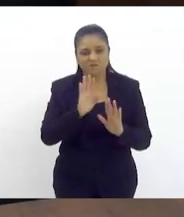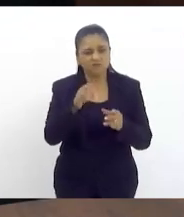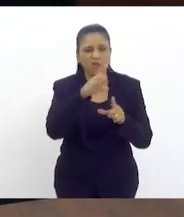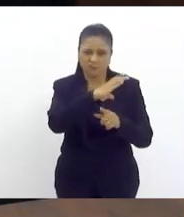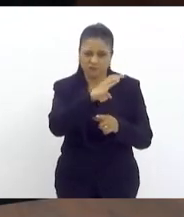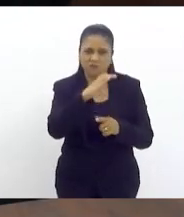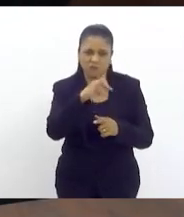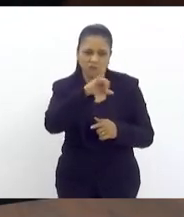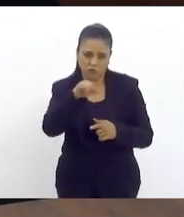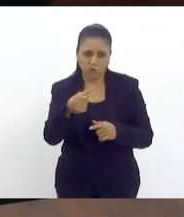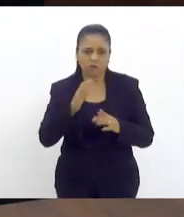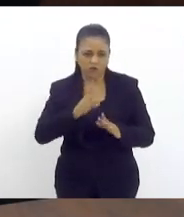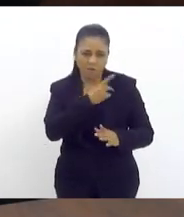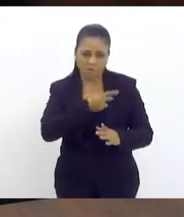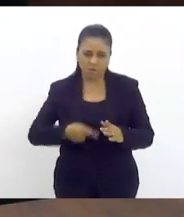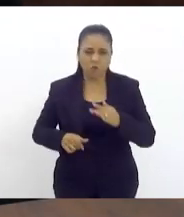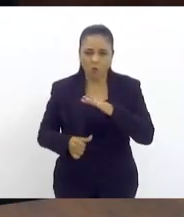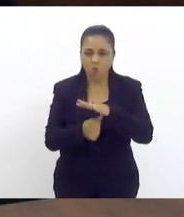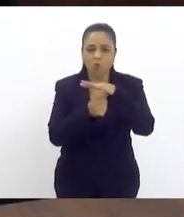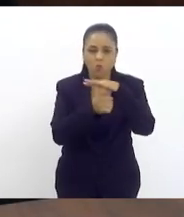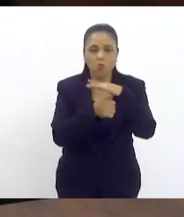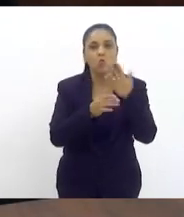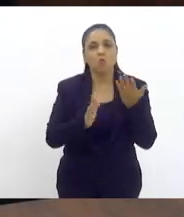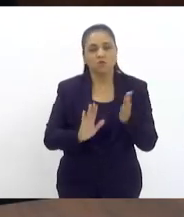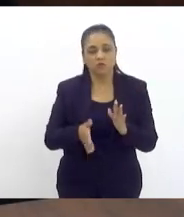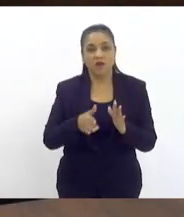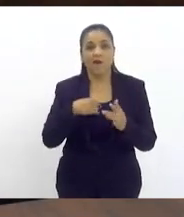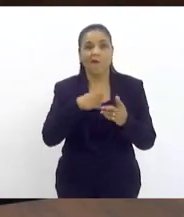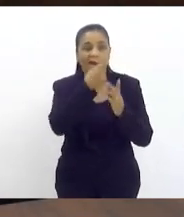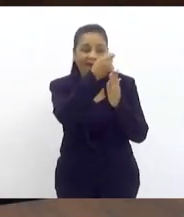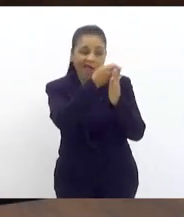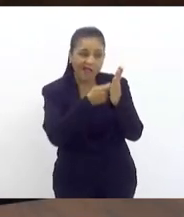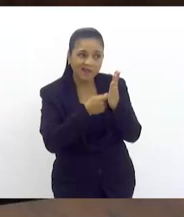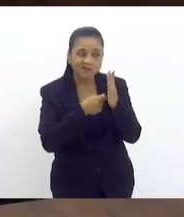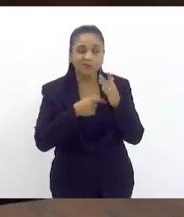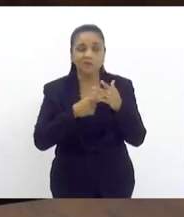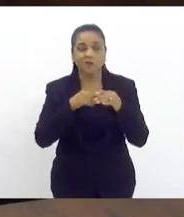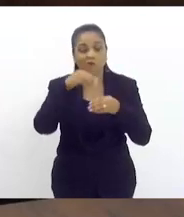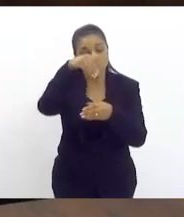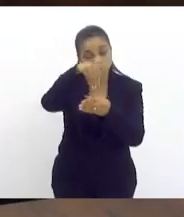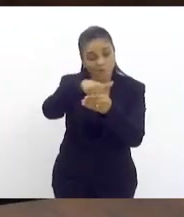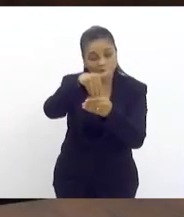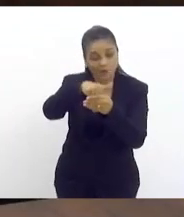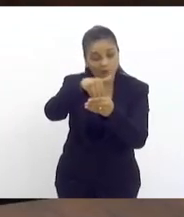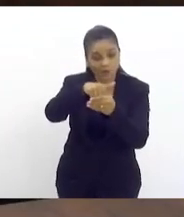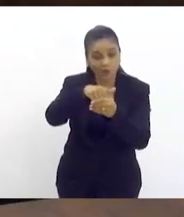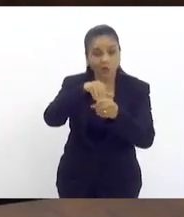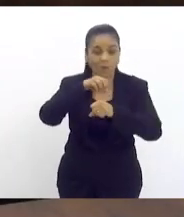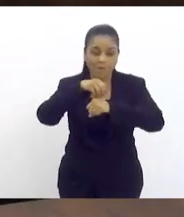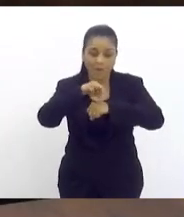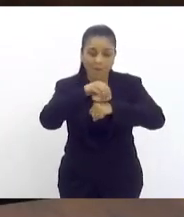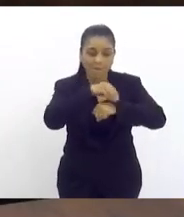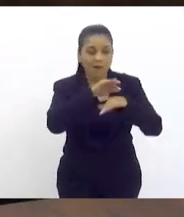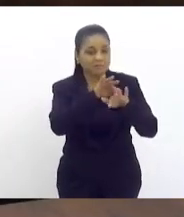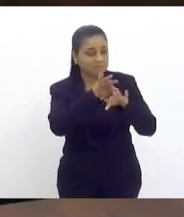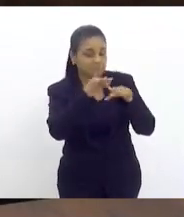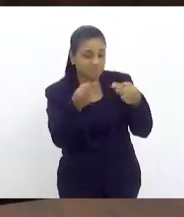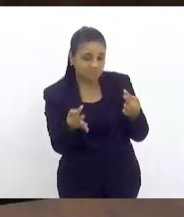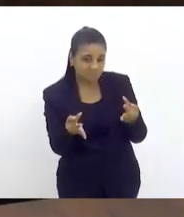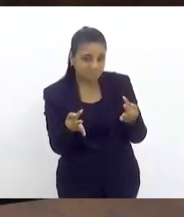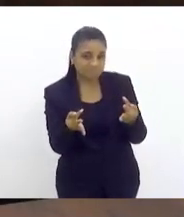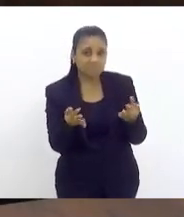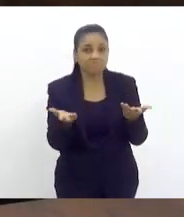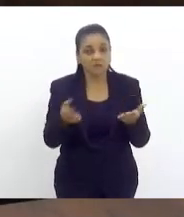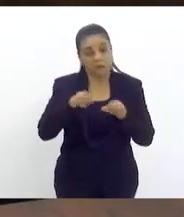o relator votou pela indicação simples. Evidente, é uma indicação simples. Vem